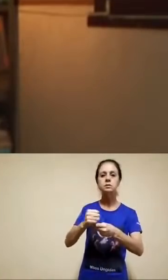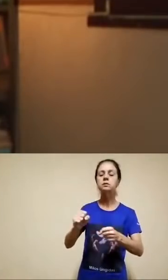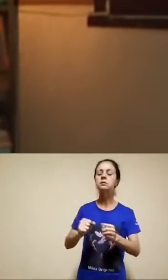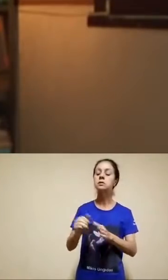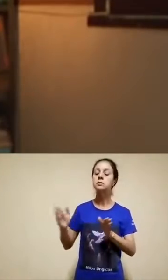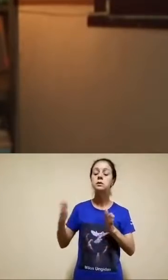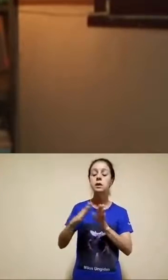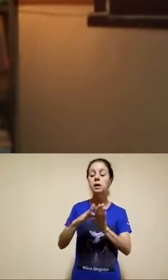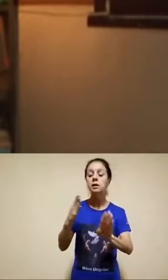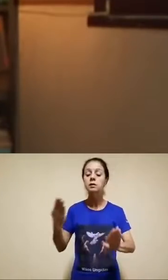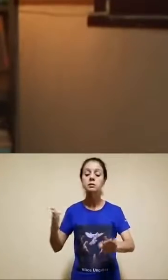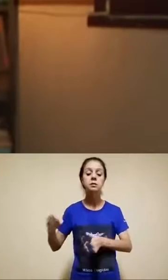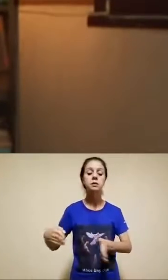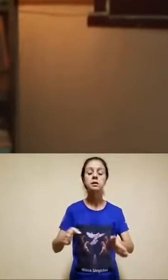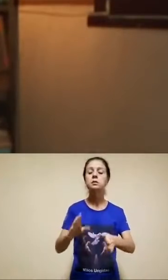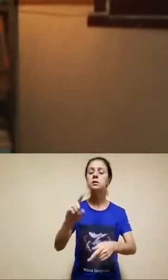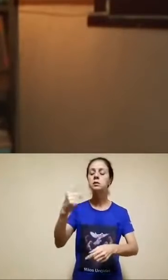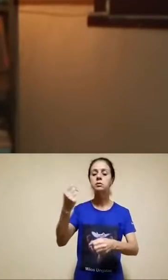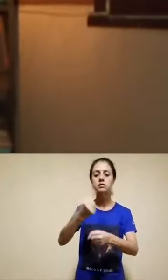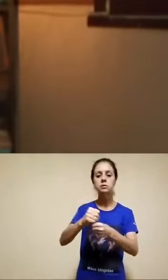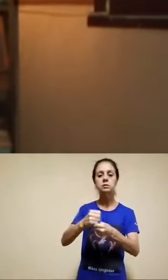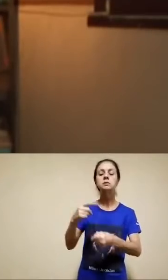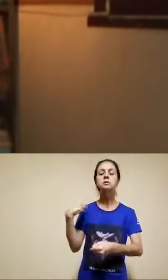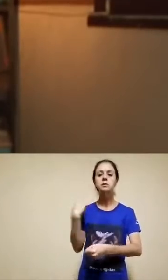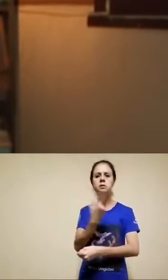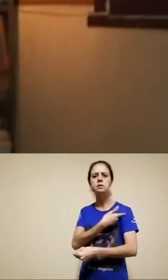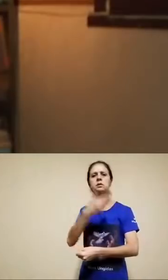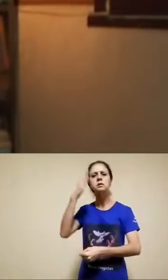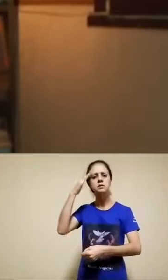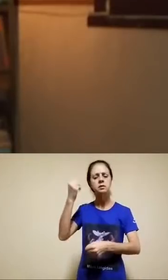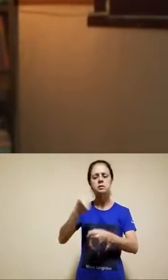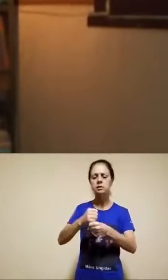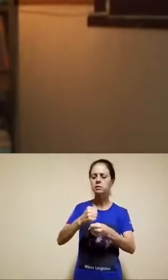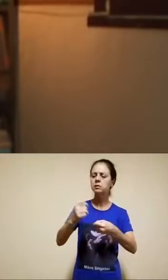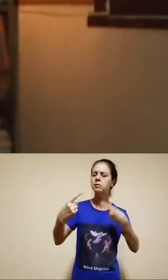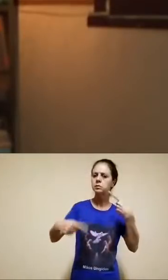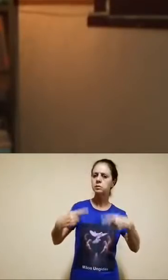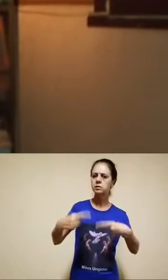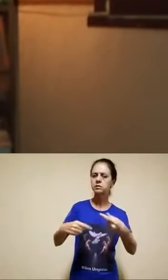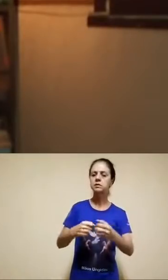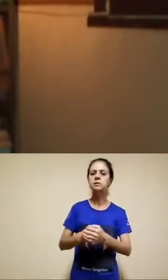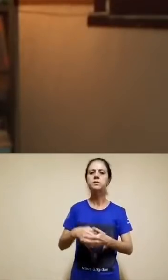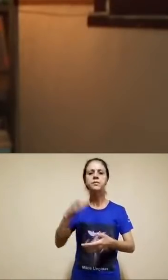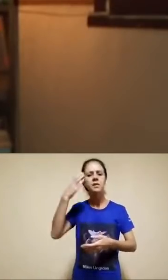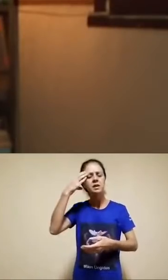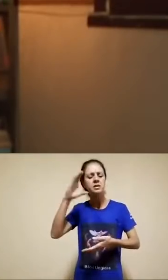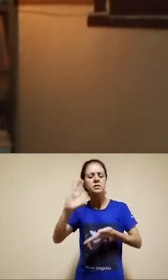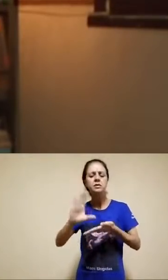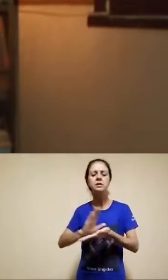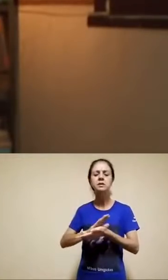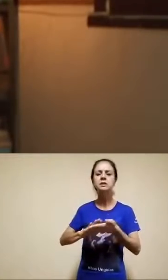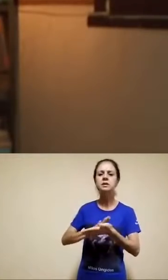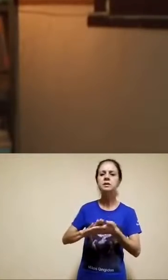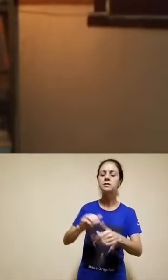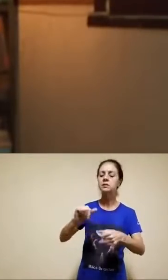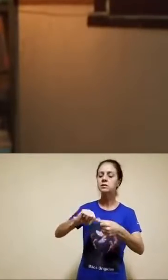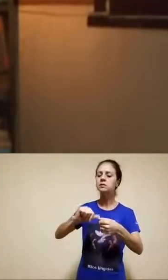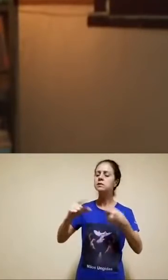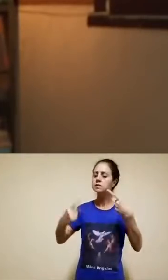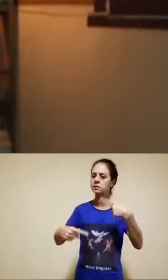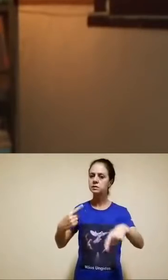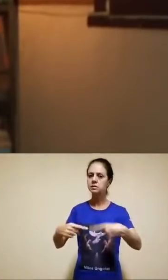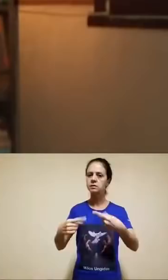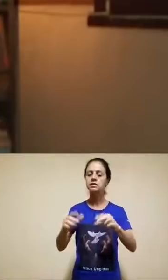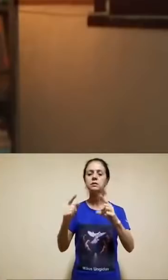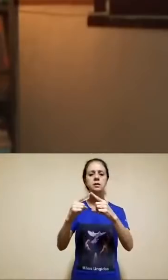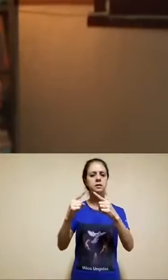que a reforma política por si só, ela não resolve todos os males, mas ela cria um parlamento mais sintonizado com a aspiração da sociedade. E com